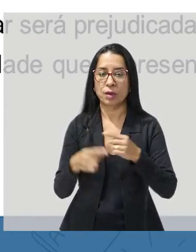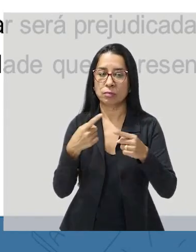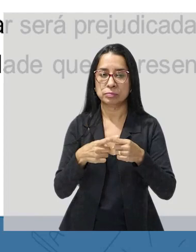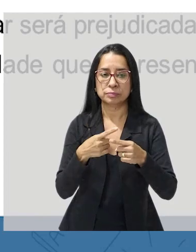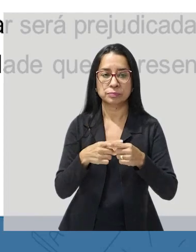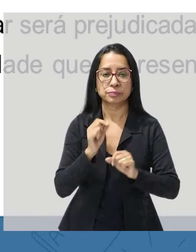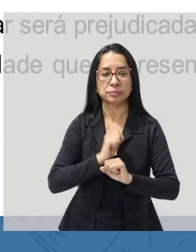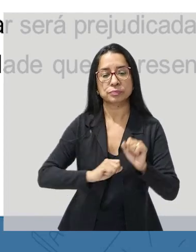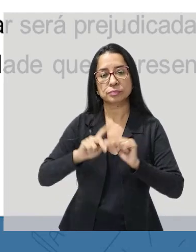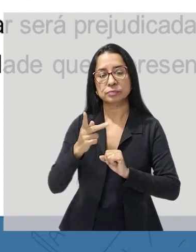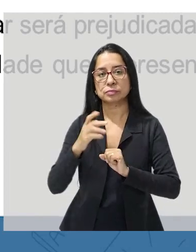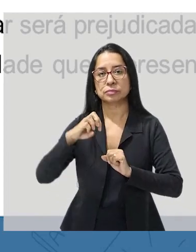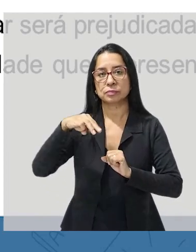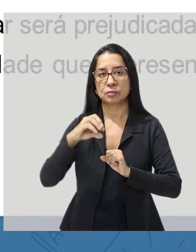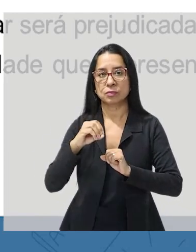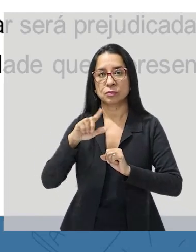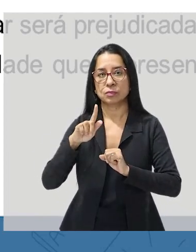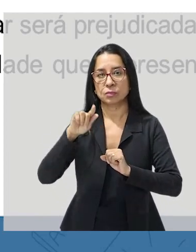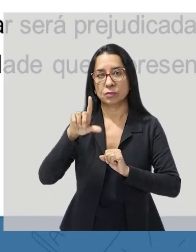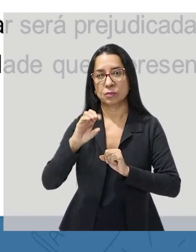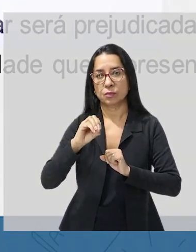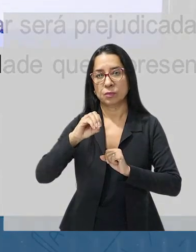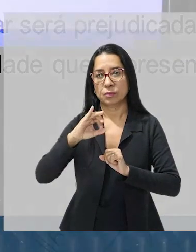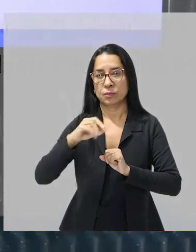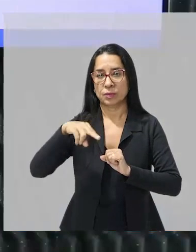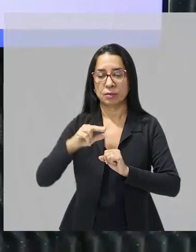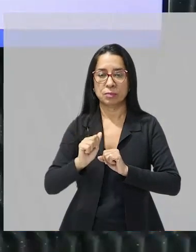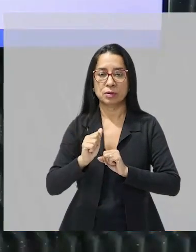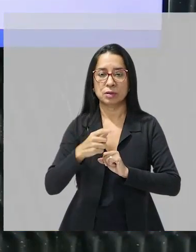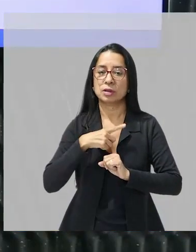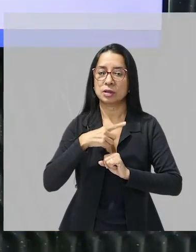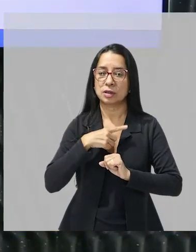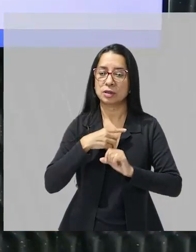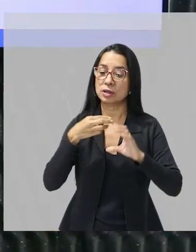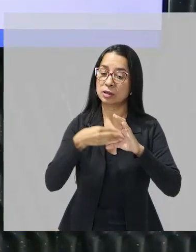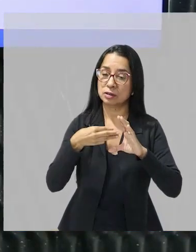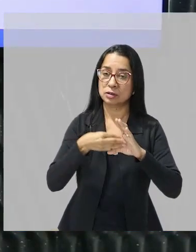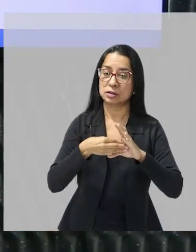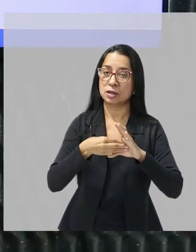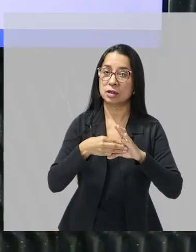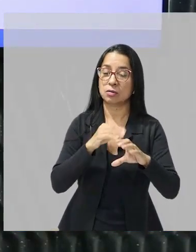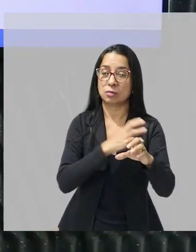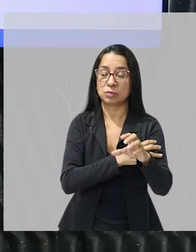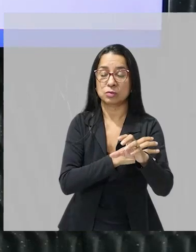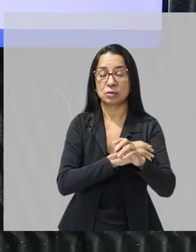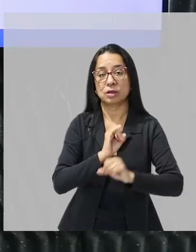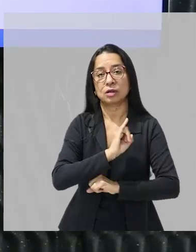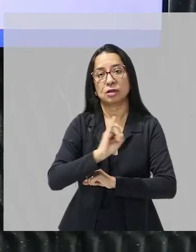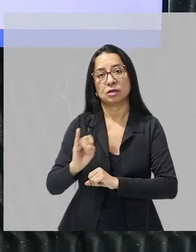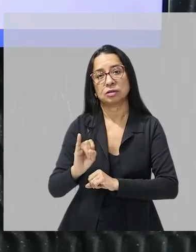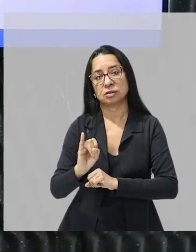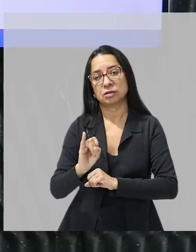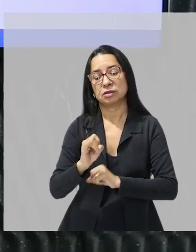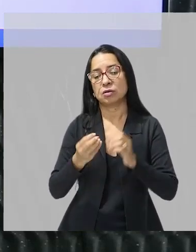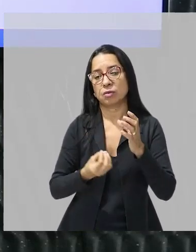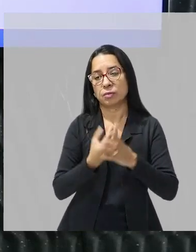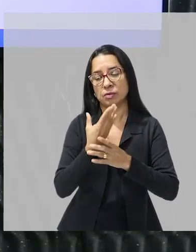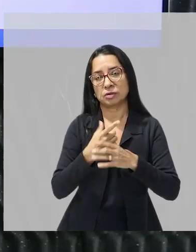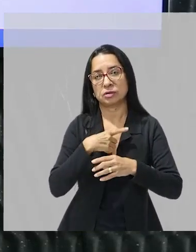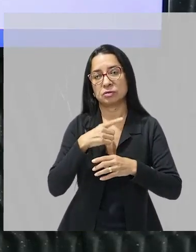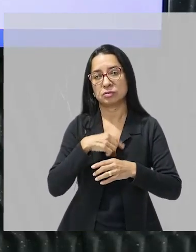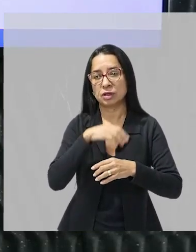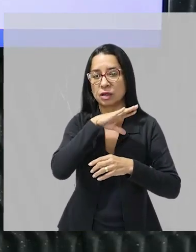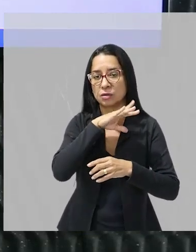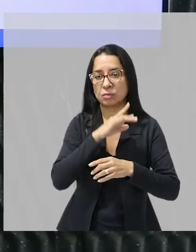quê? A hemoglobina, ela está presente na célula muscular. Então, se ela não é produzida, eu tenho agora uma